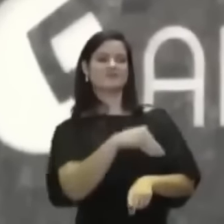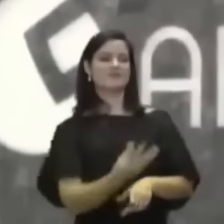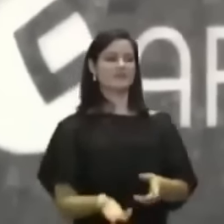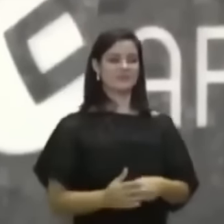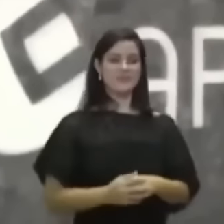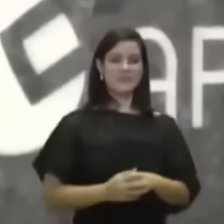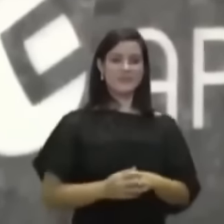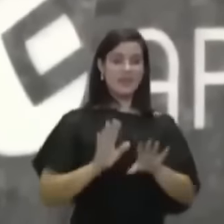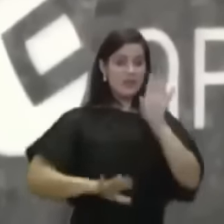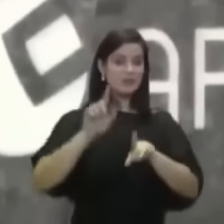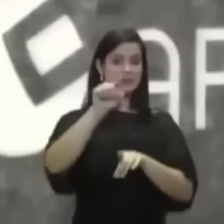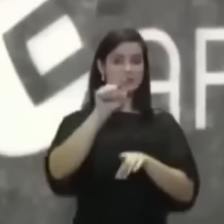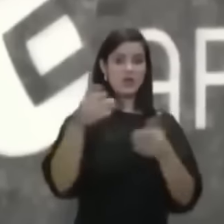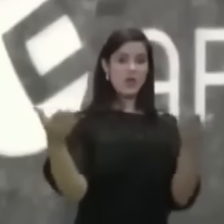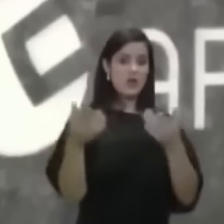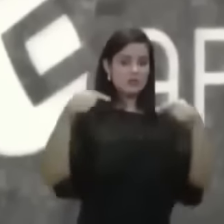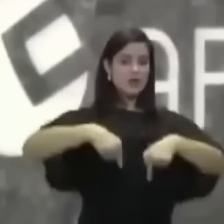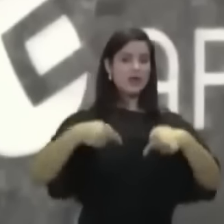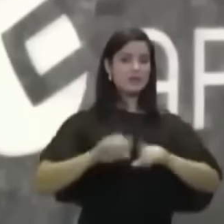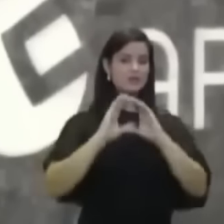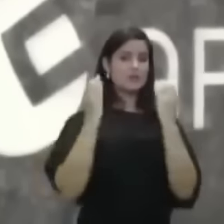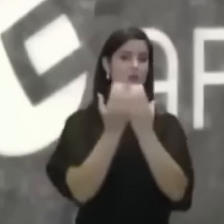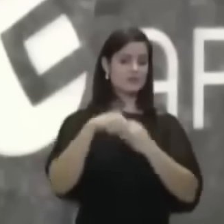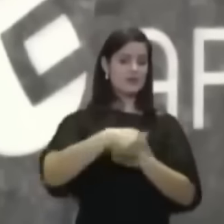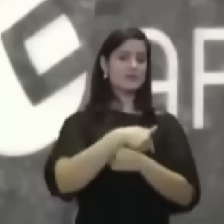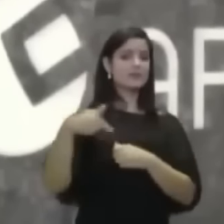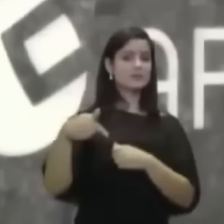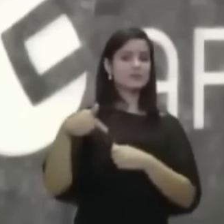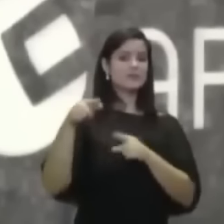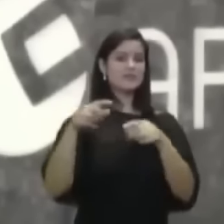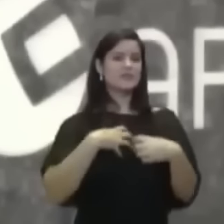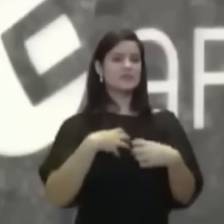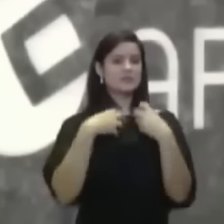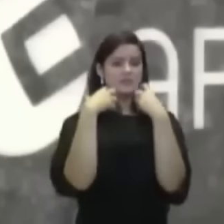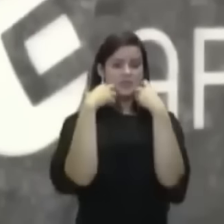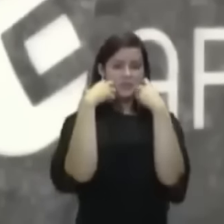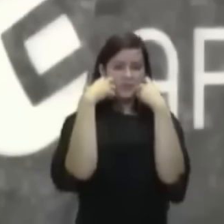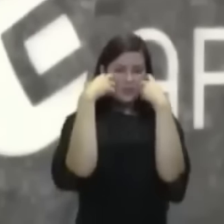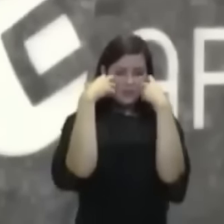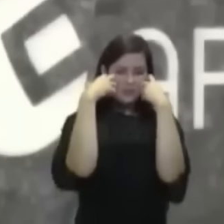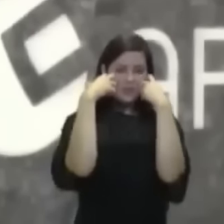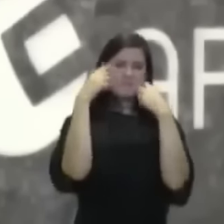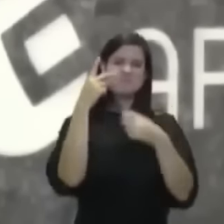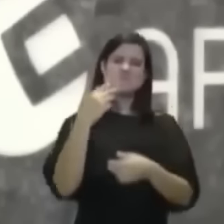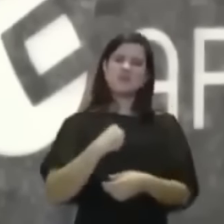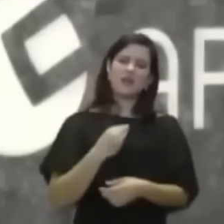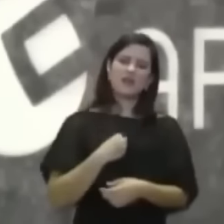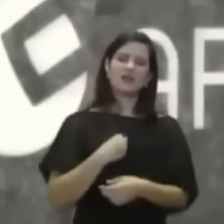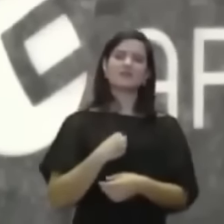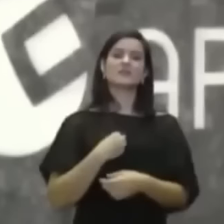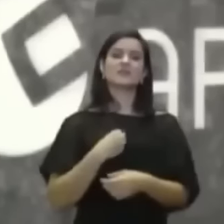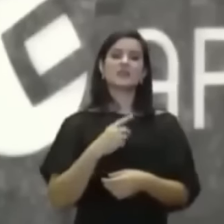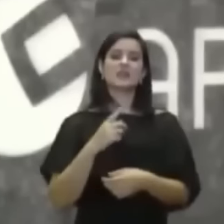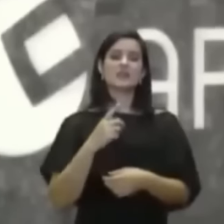Talvez você hoje veio aqui para esse congresso, essa semana, e você veio para cá envergonhado. Você caiu em pecado,